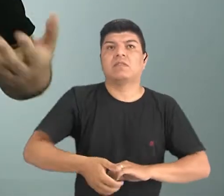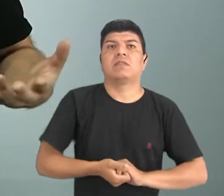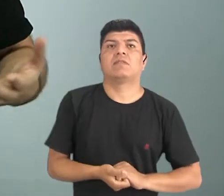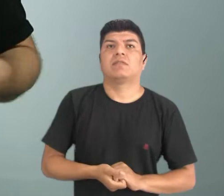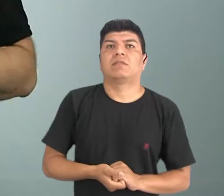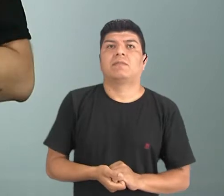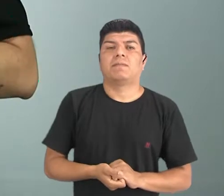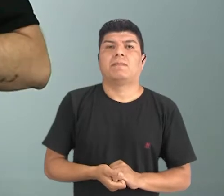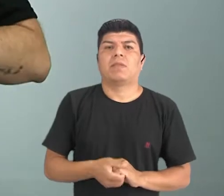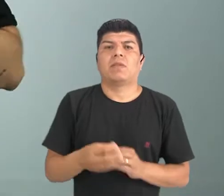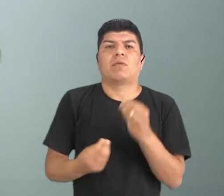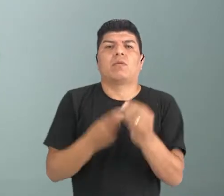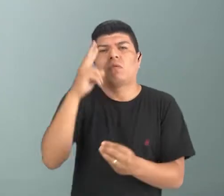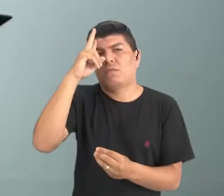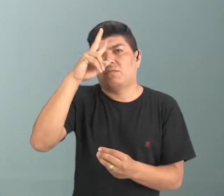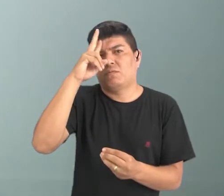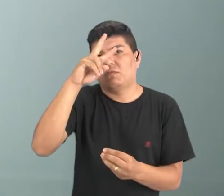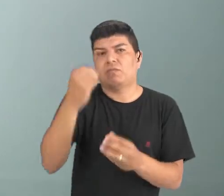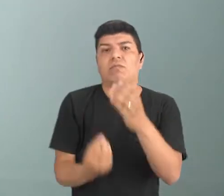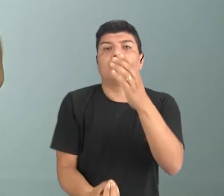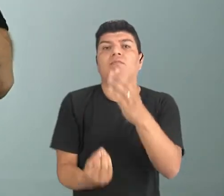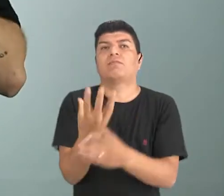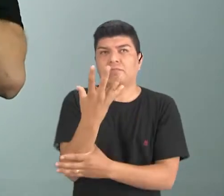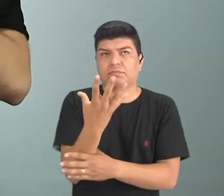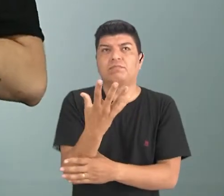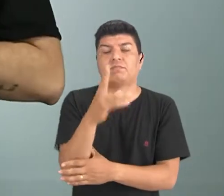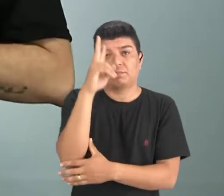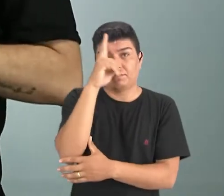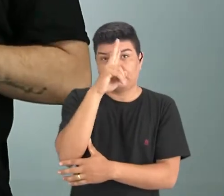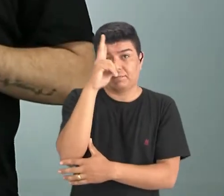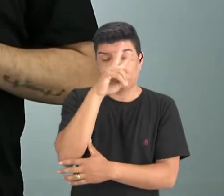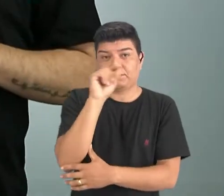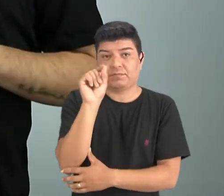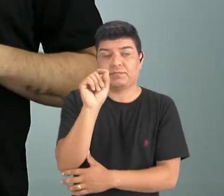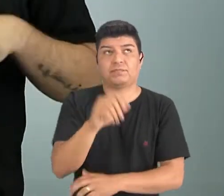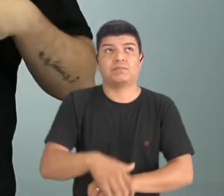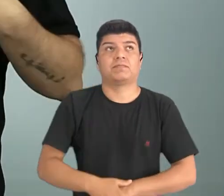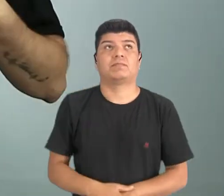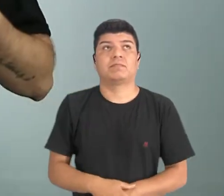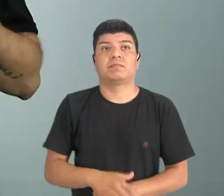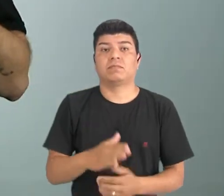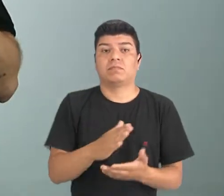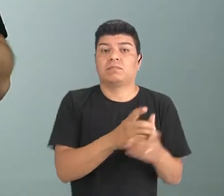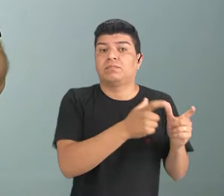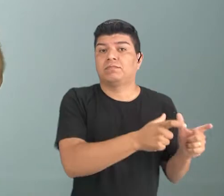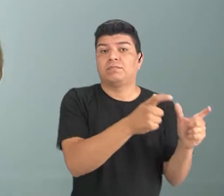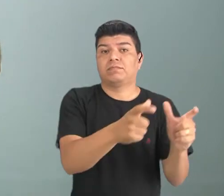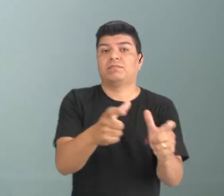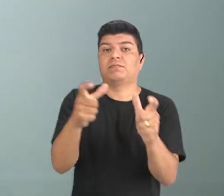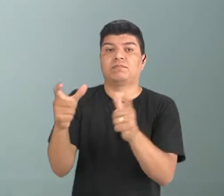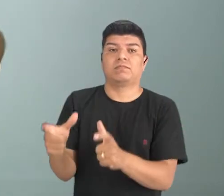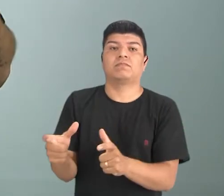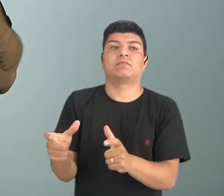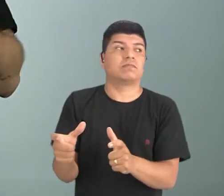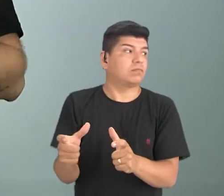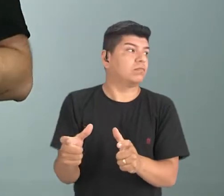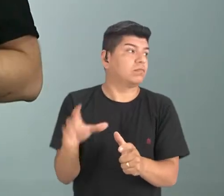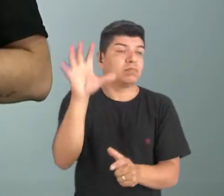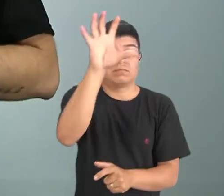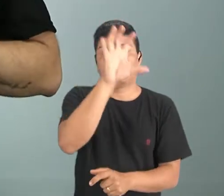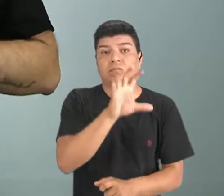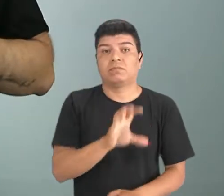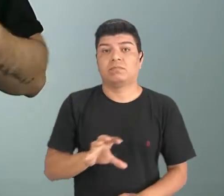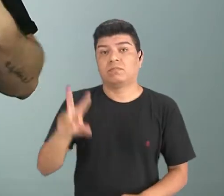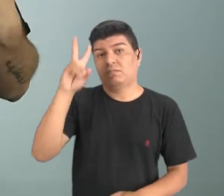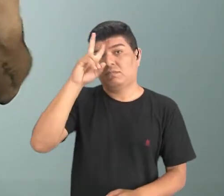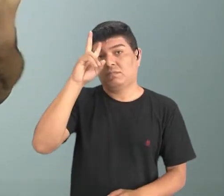essa história, né? Como se deu, né? Lembrando que em alguns lugares, em algumas regiões, a